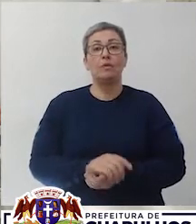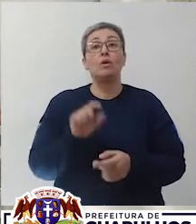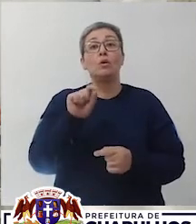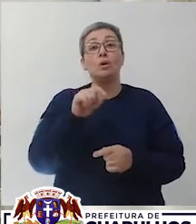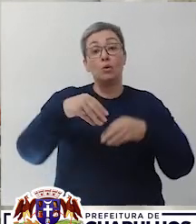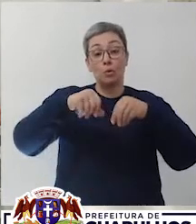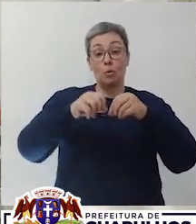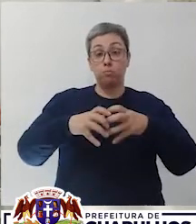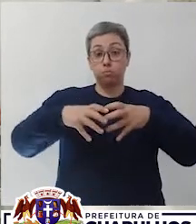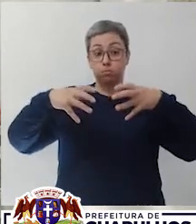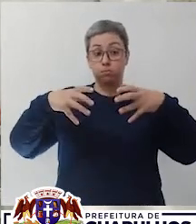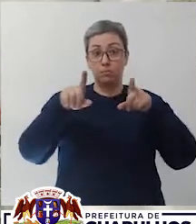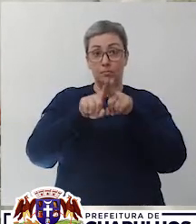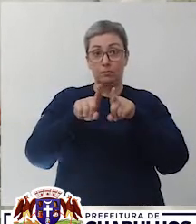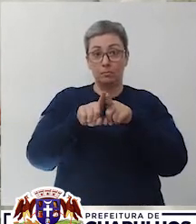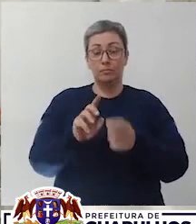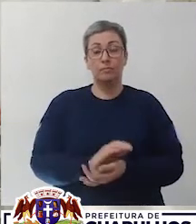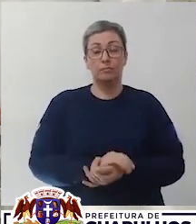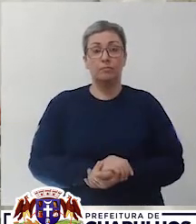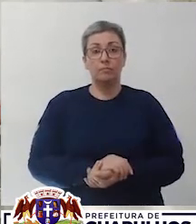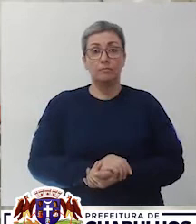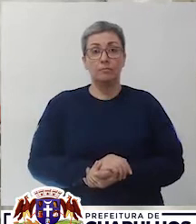e o fermento.